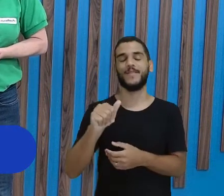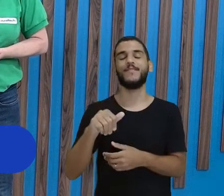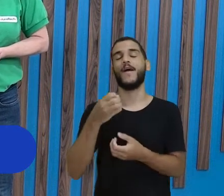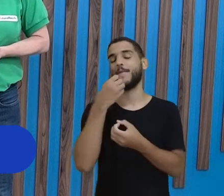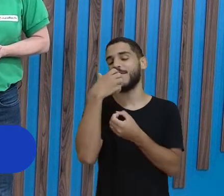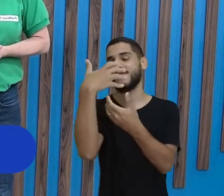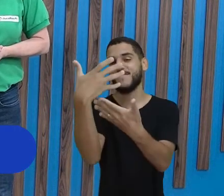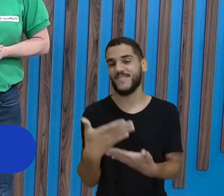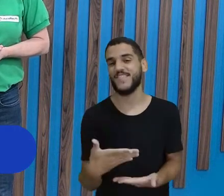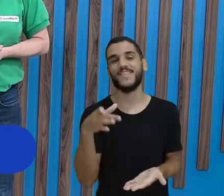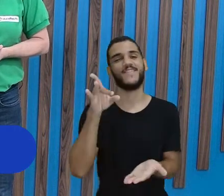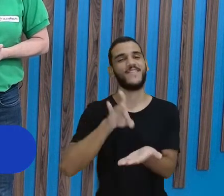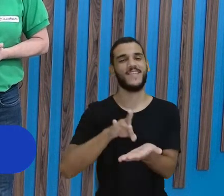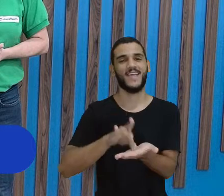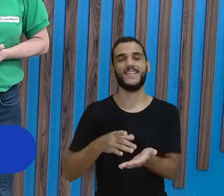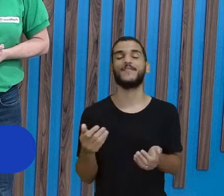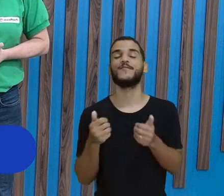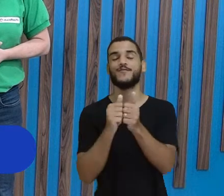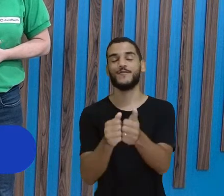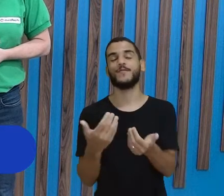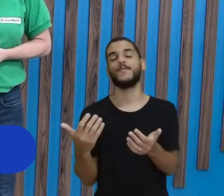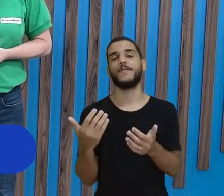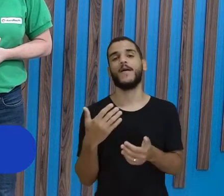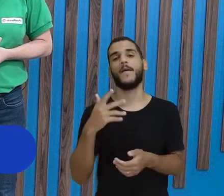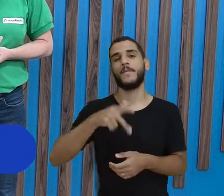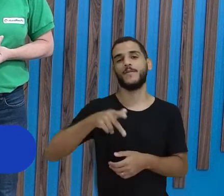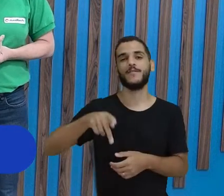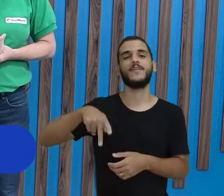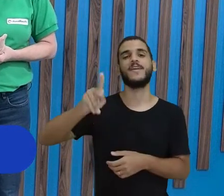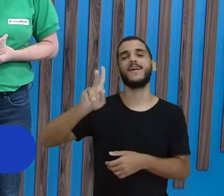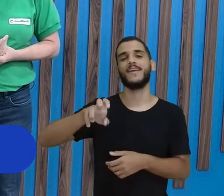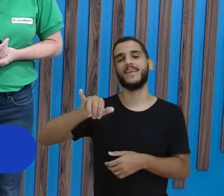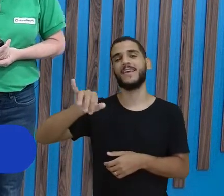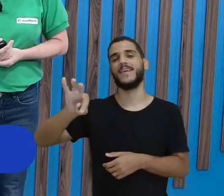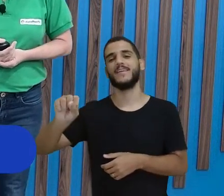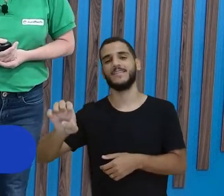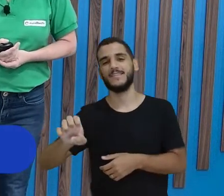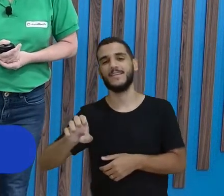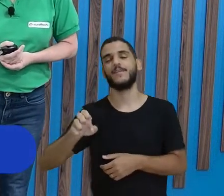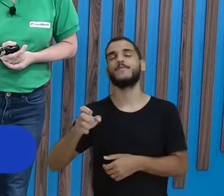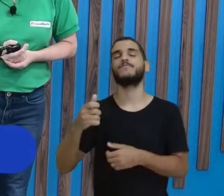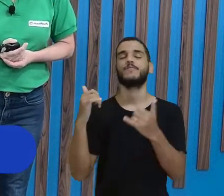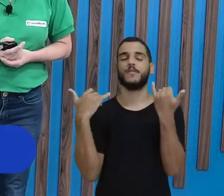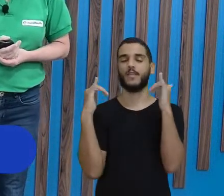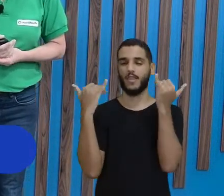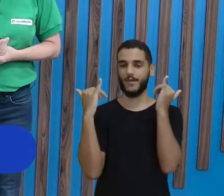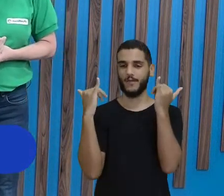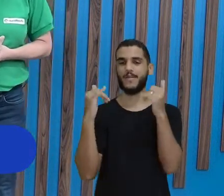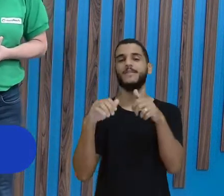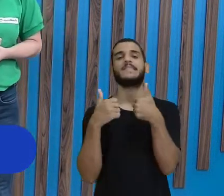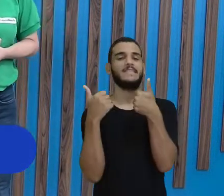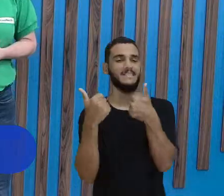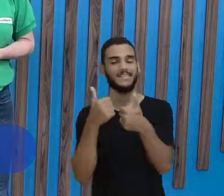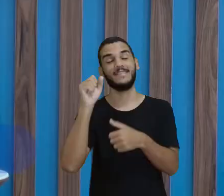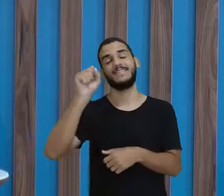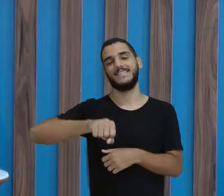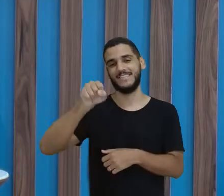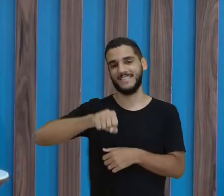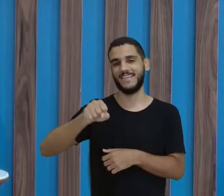bom? Aqui comigo eu estou com a professora Keise no chat. E aí, professora Keise, tudo tranquilo? Tudo tranquilo, professora Sandra.